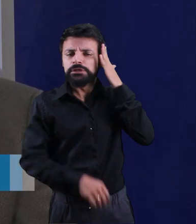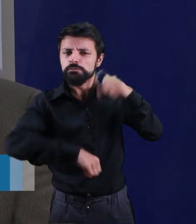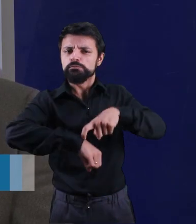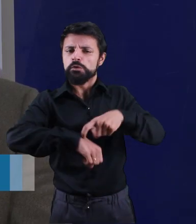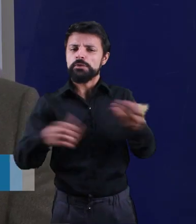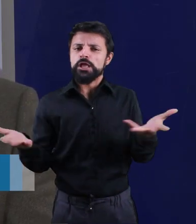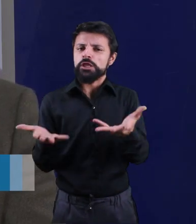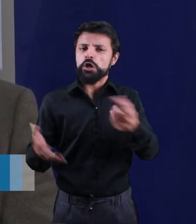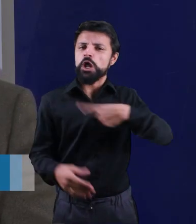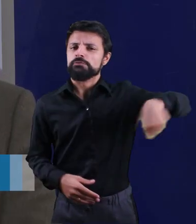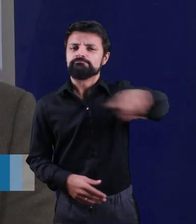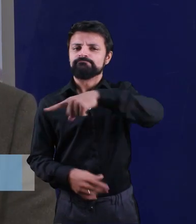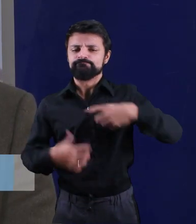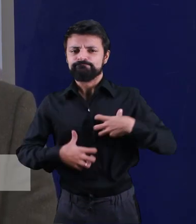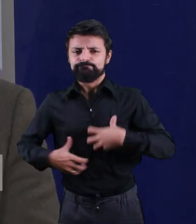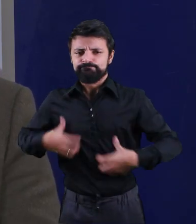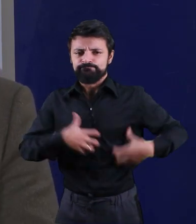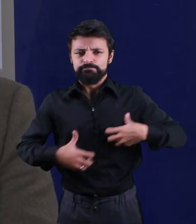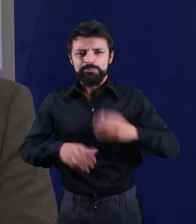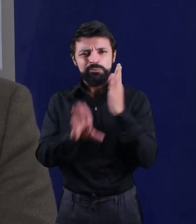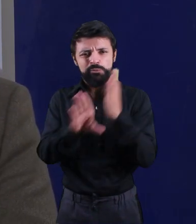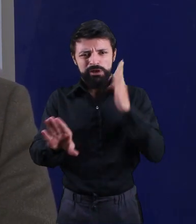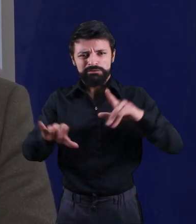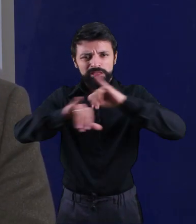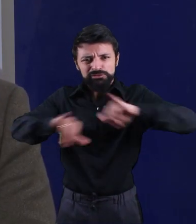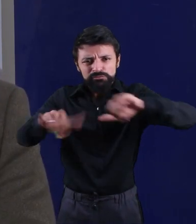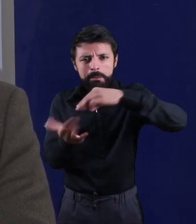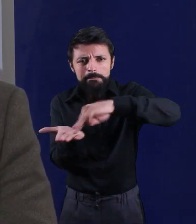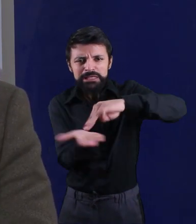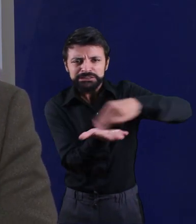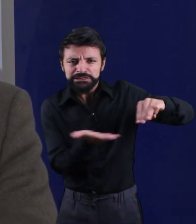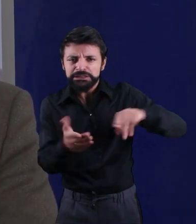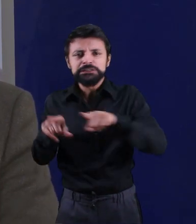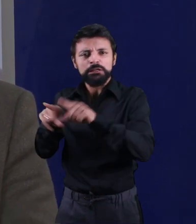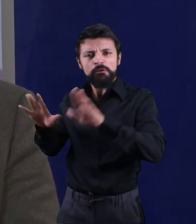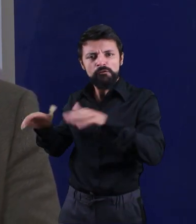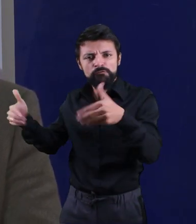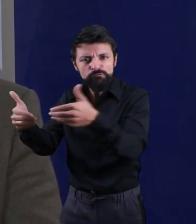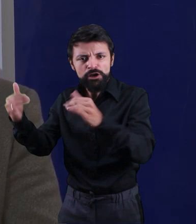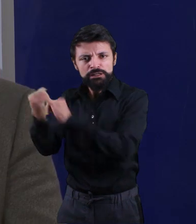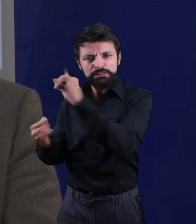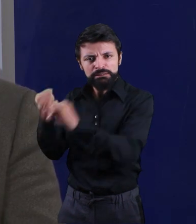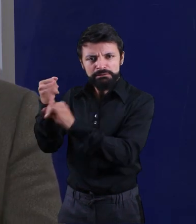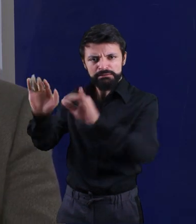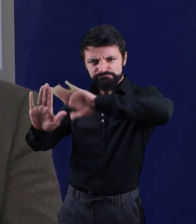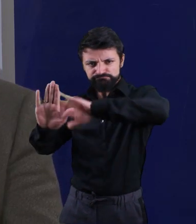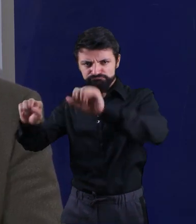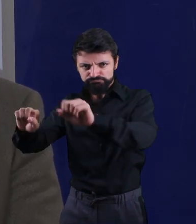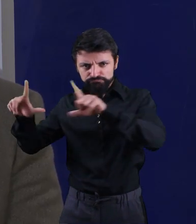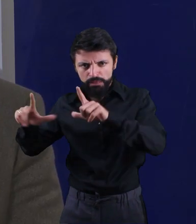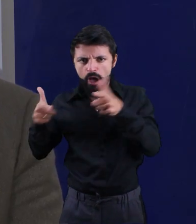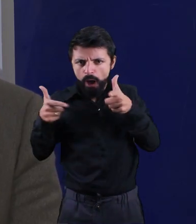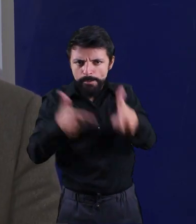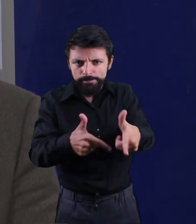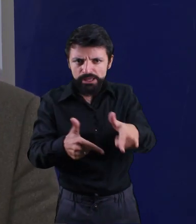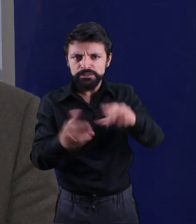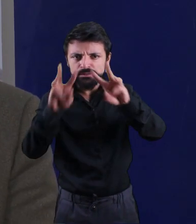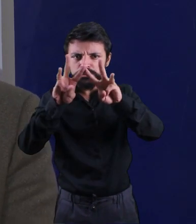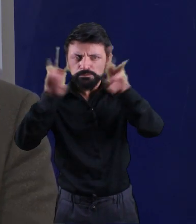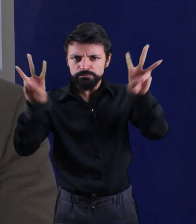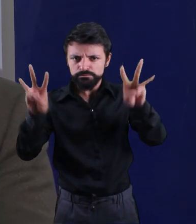vivendo em um momento de apreensão por conta da divulgação de mensagens postadas em fóruns na internet subterrânea com ameaças à nossa